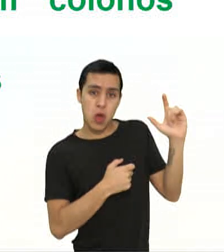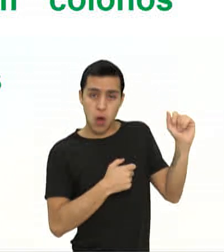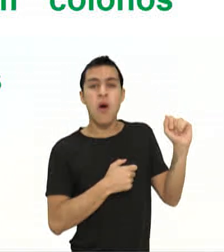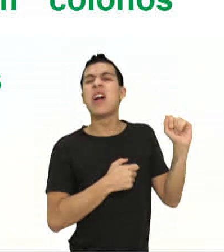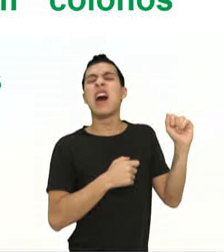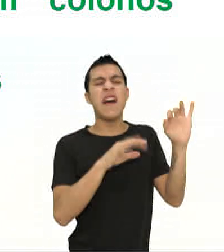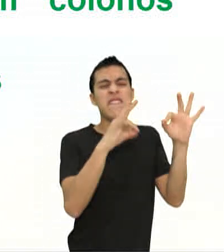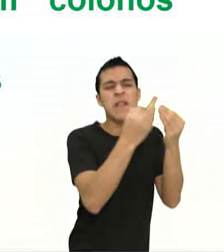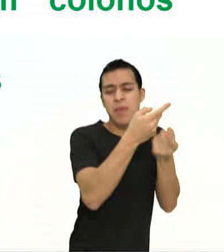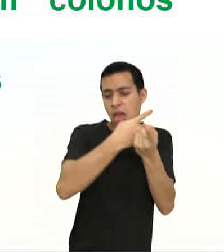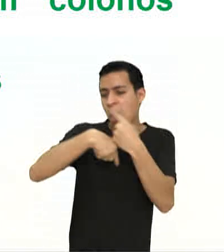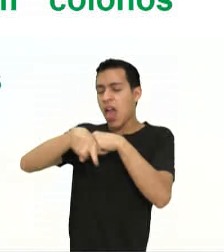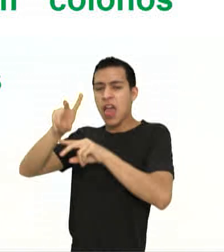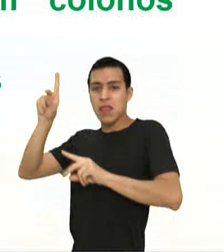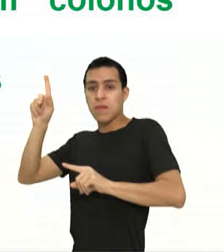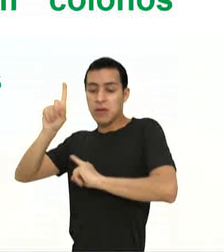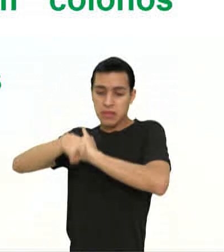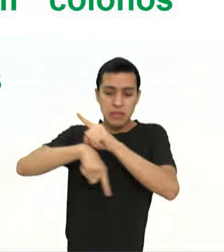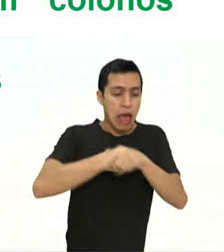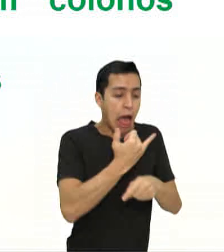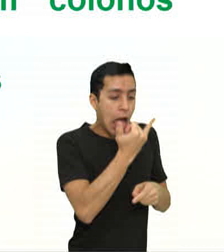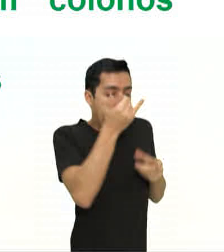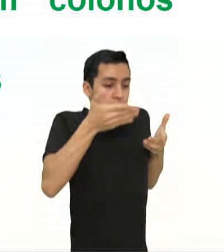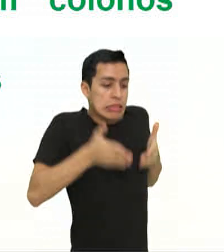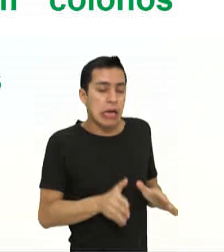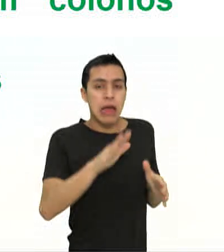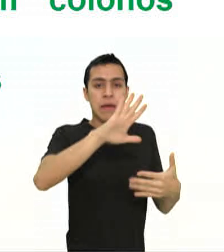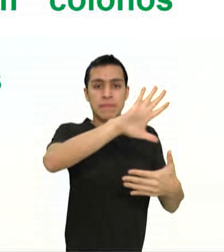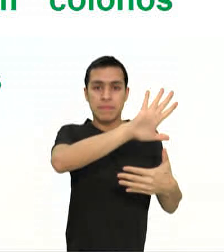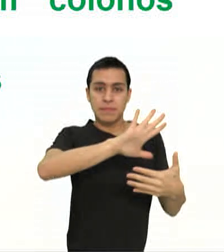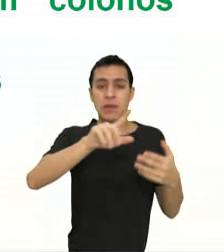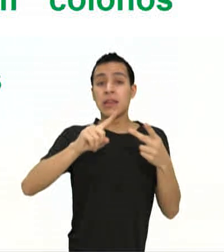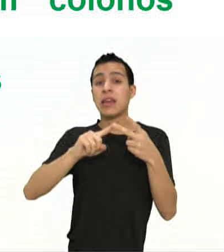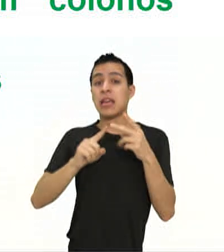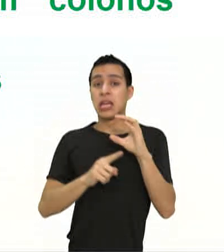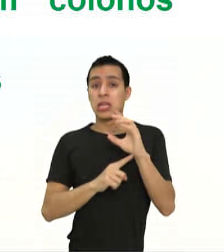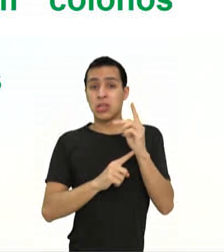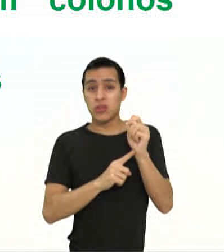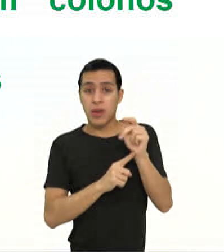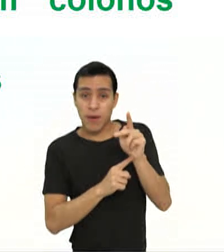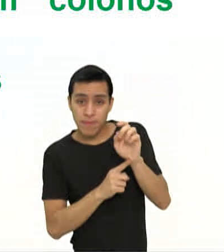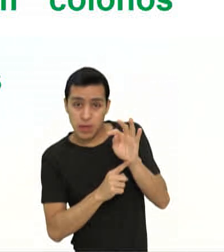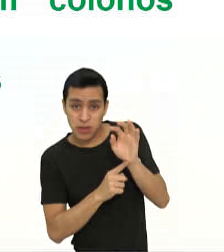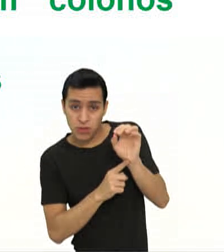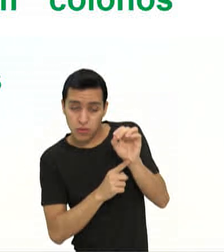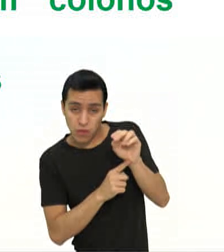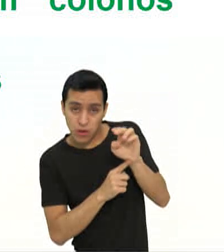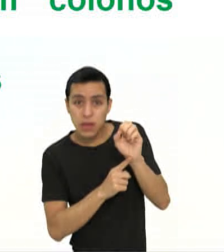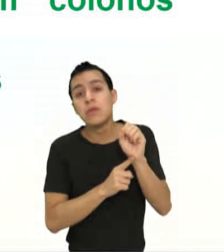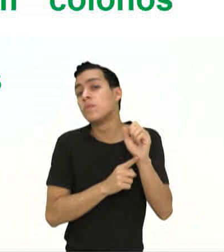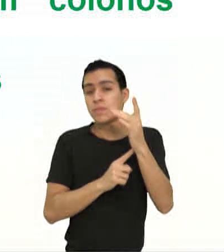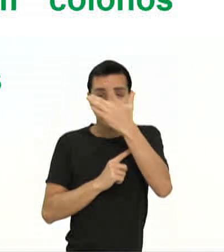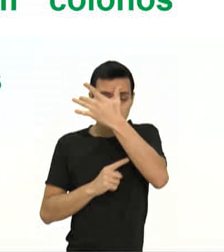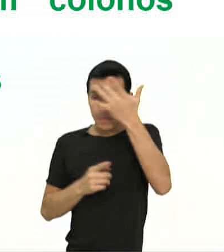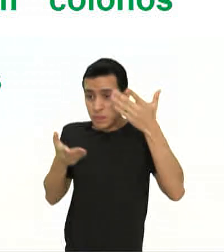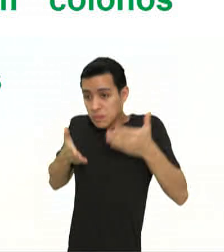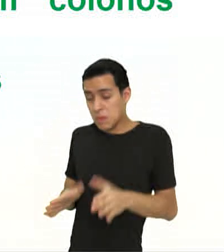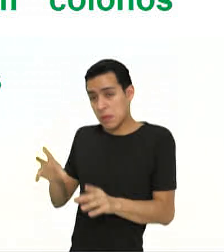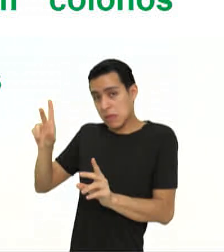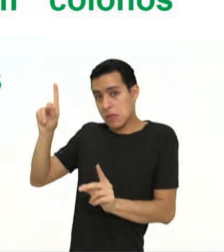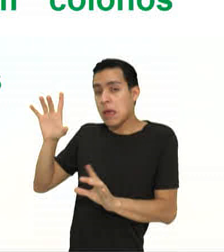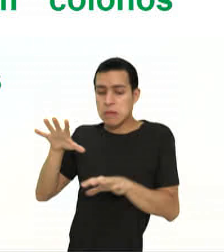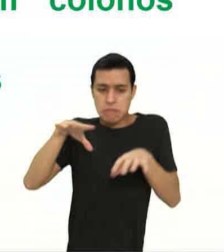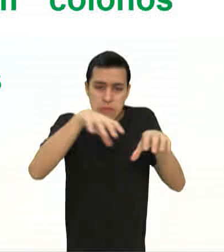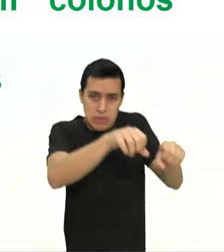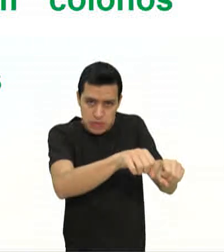nascidos aqui na América. Haviam também os chapetones, que eram colonos nascidos na Espanha. A maioria da população era